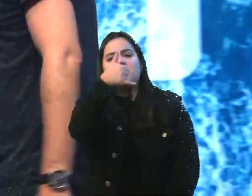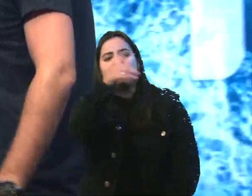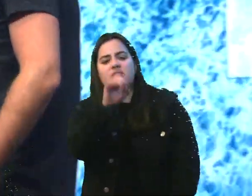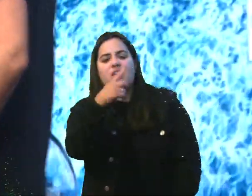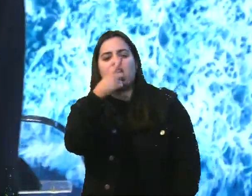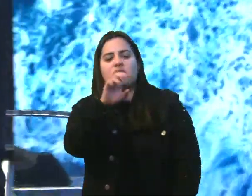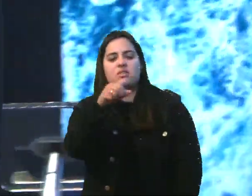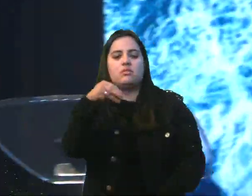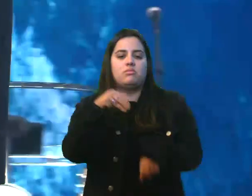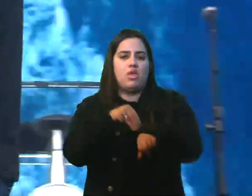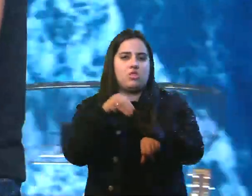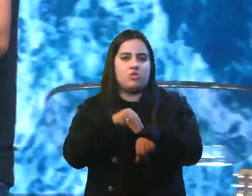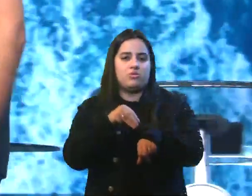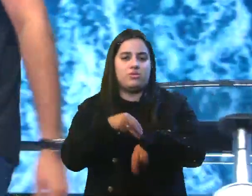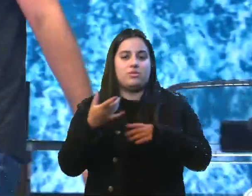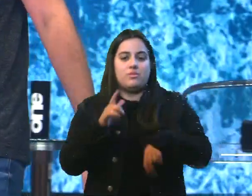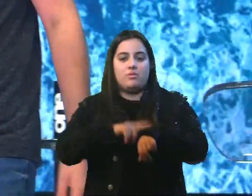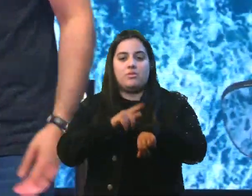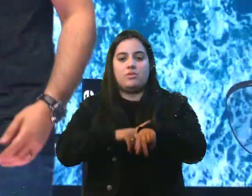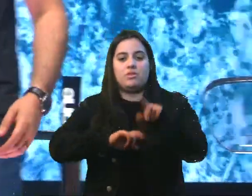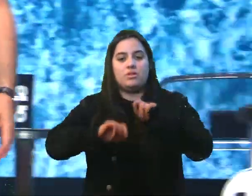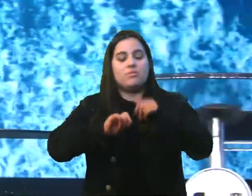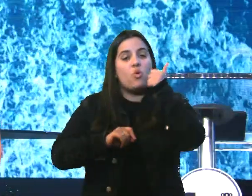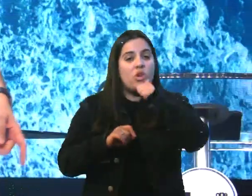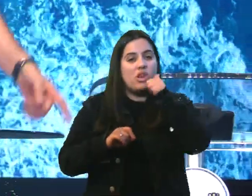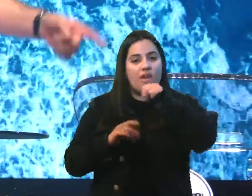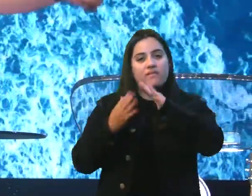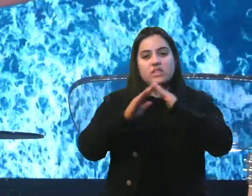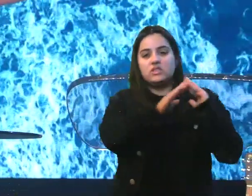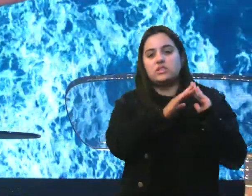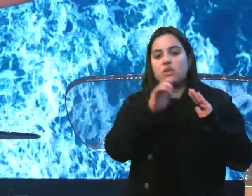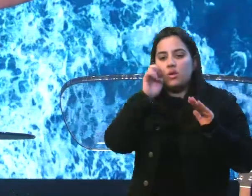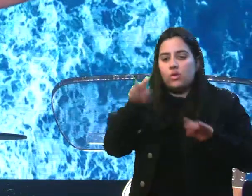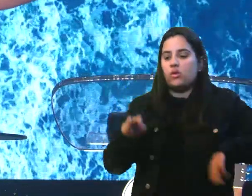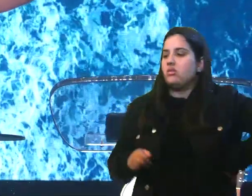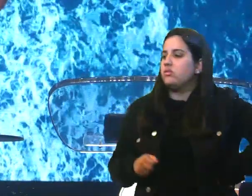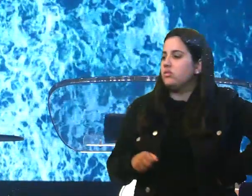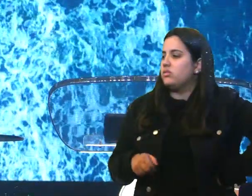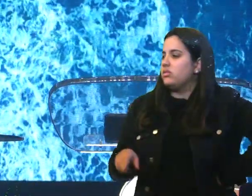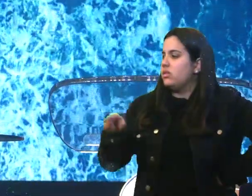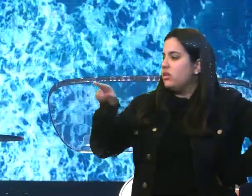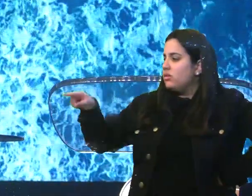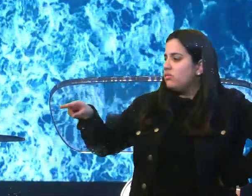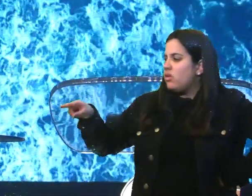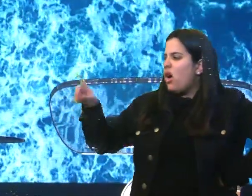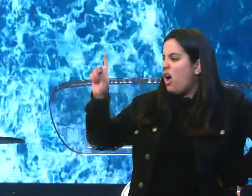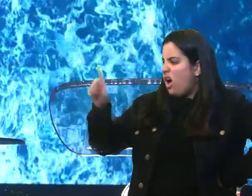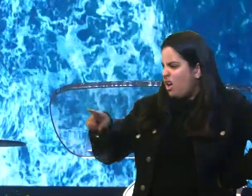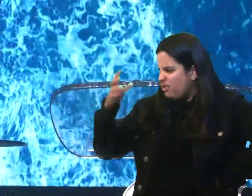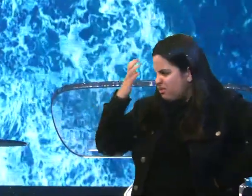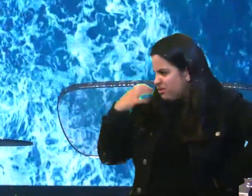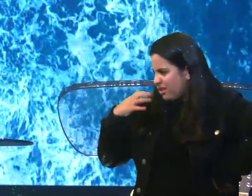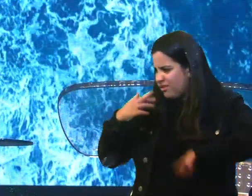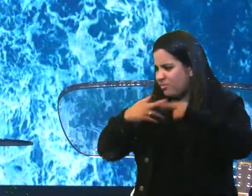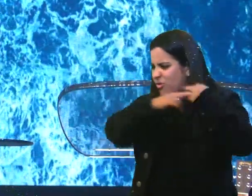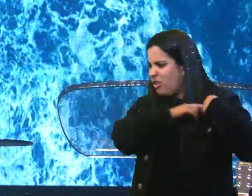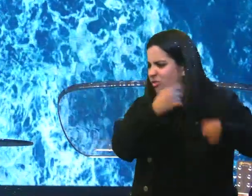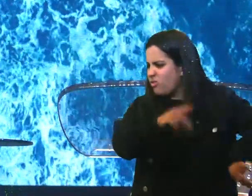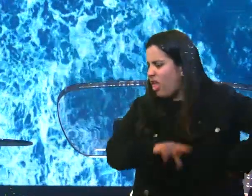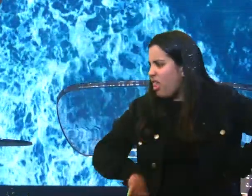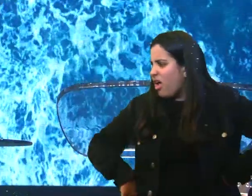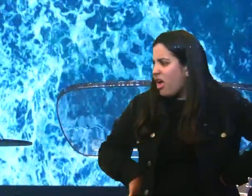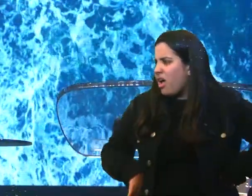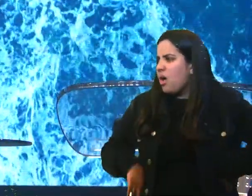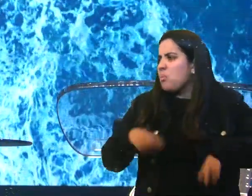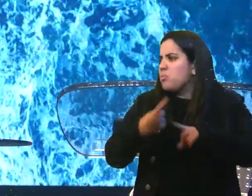minutos. Chegou uma hora que uma vizinha olhou para mim e falou assim, você é dono dela mesmo? Porque